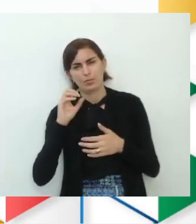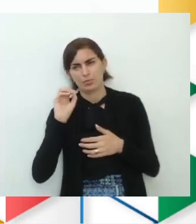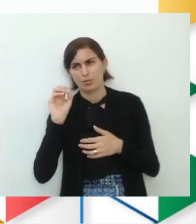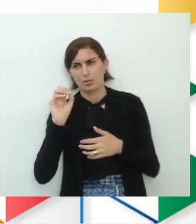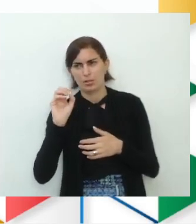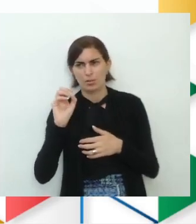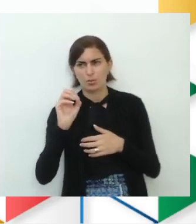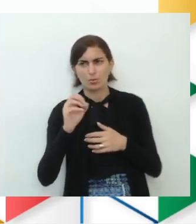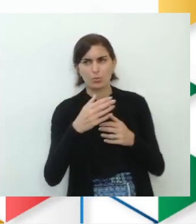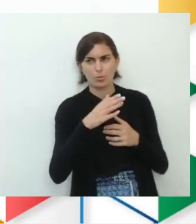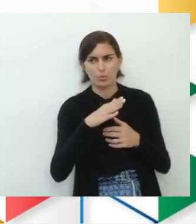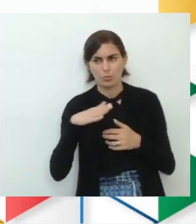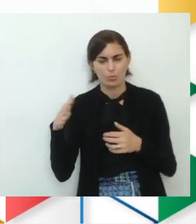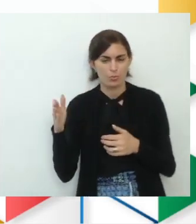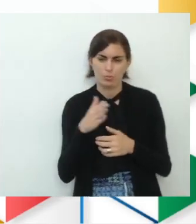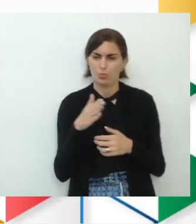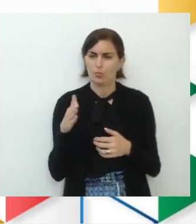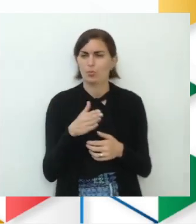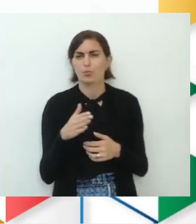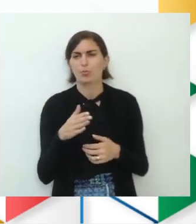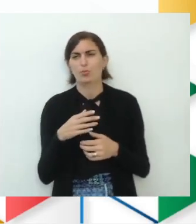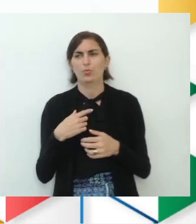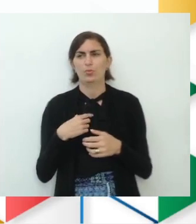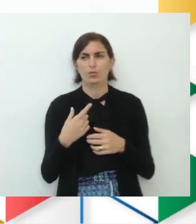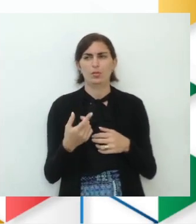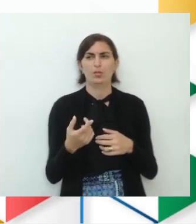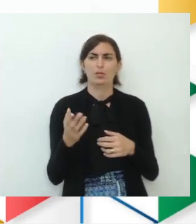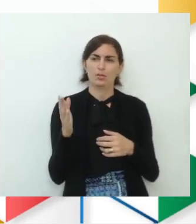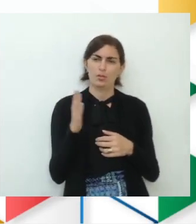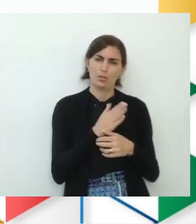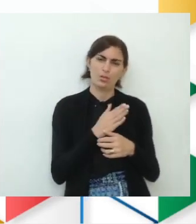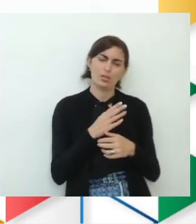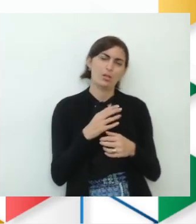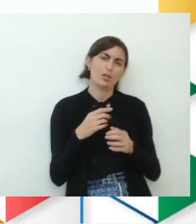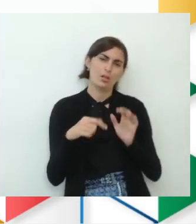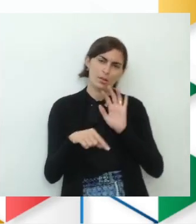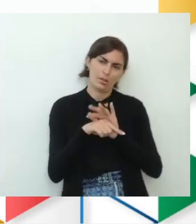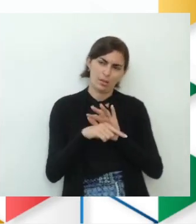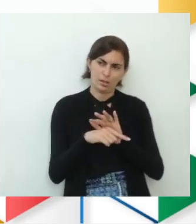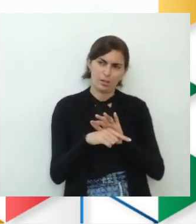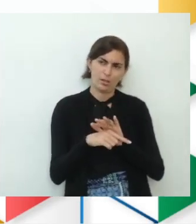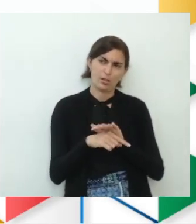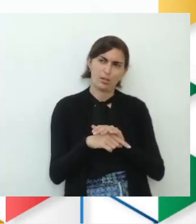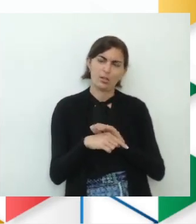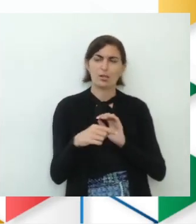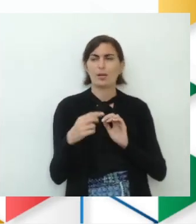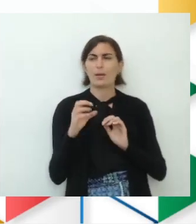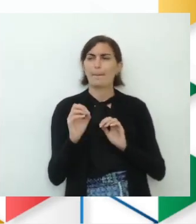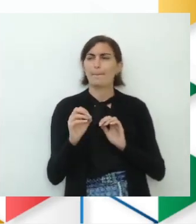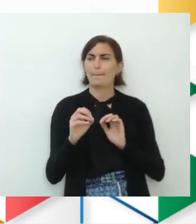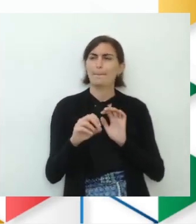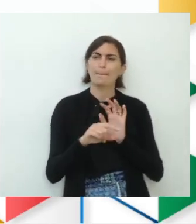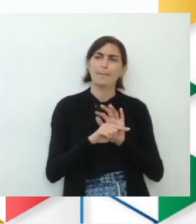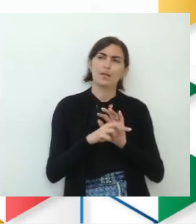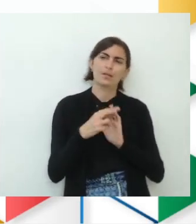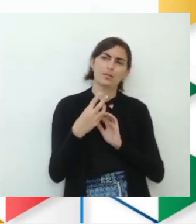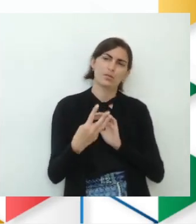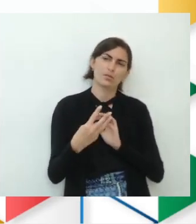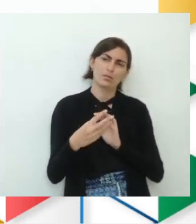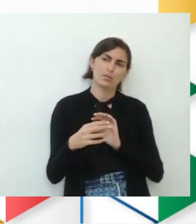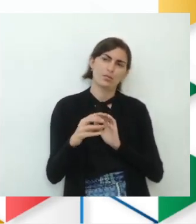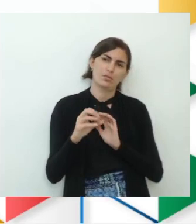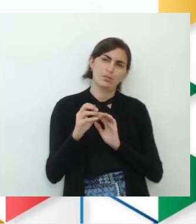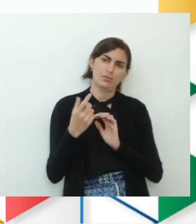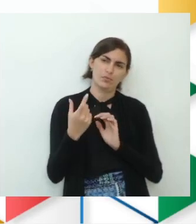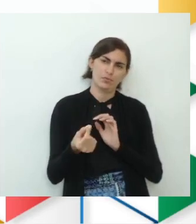só que do lado esquerdo, porque ele é negativo, tá bom? Ah, professor, mas menos 3 sobre 20 eu não saberia localizar.